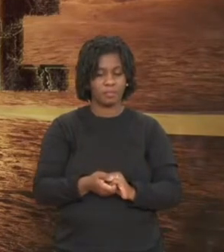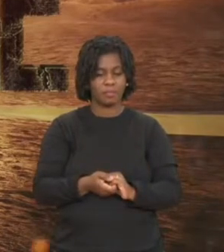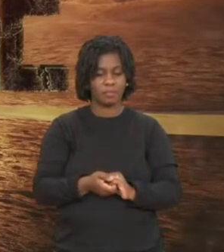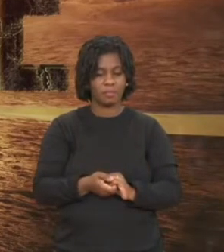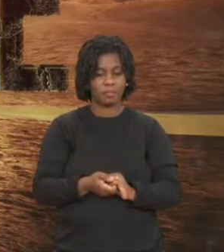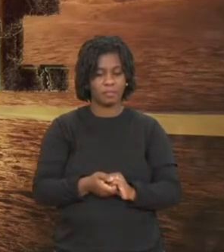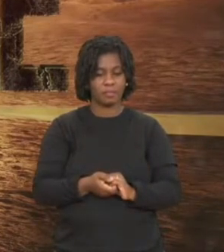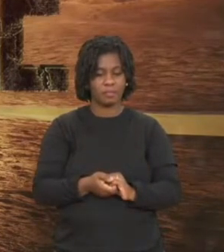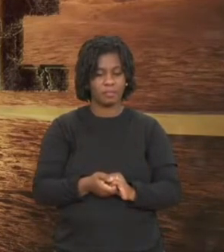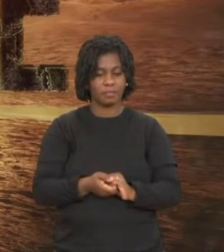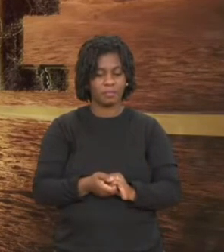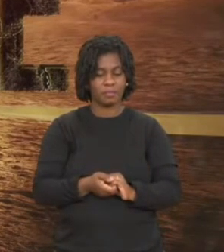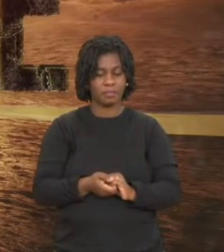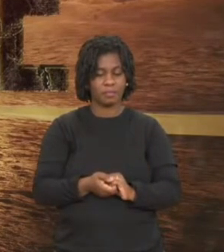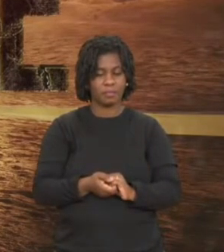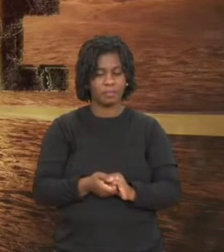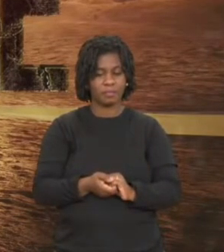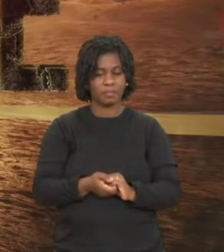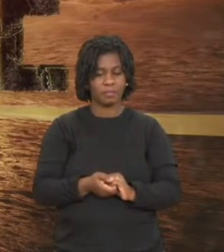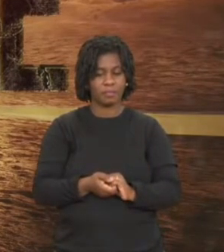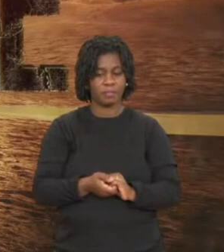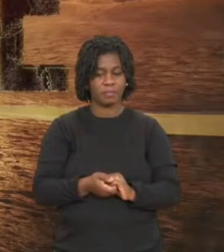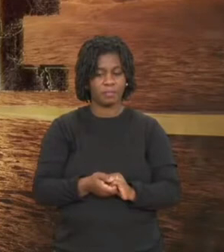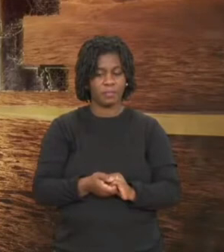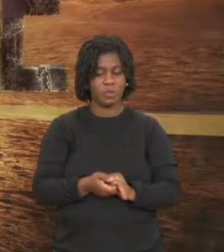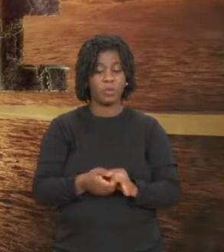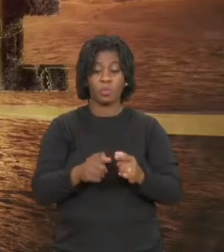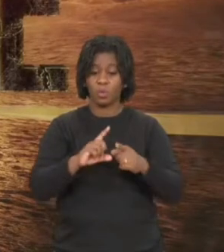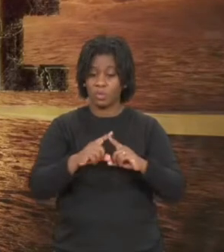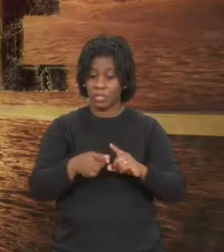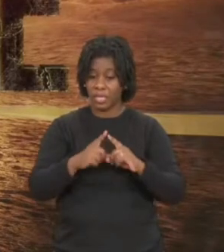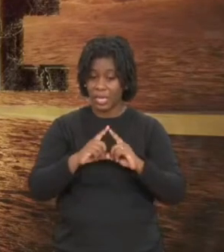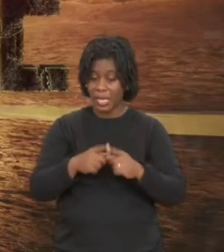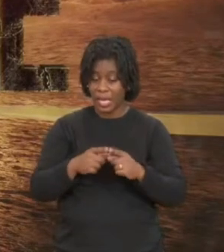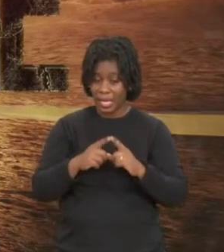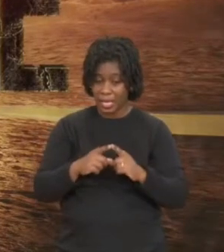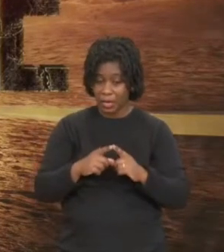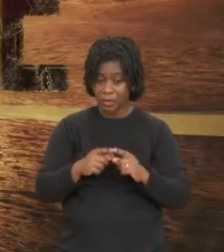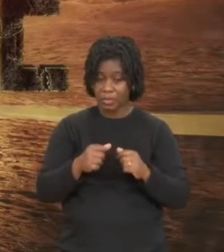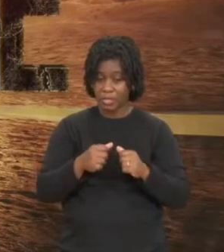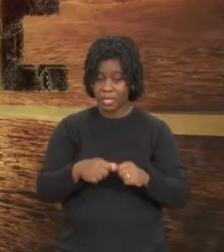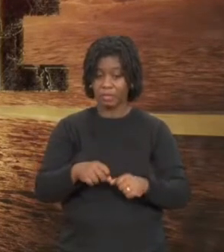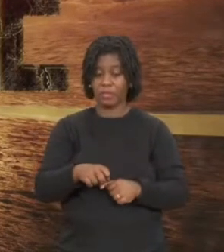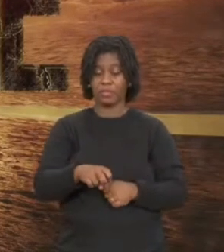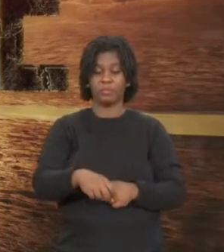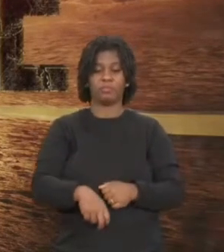Quando Israel estava no Egito, Deus mandou pegarem um cordeiro.